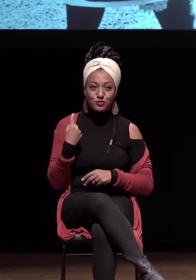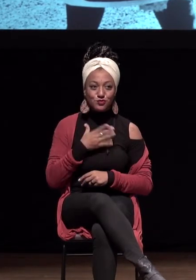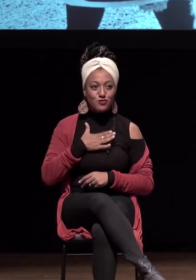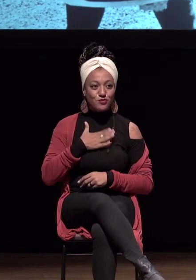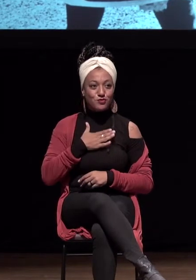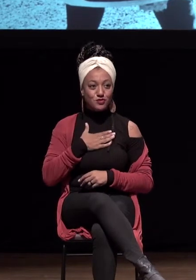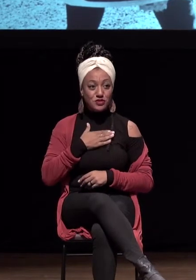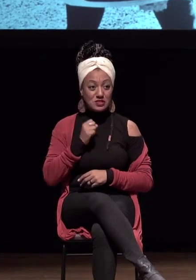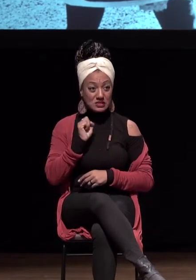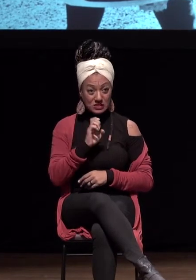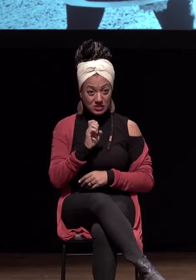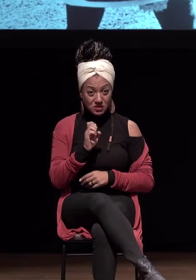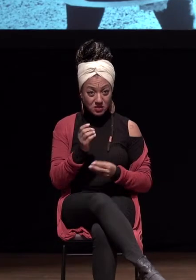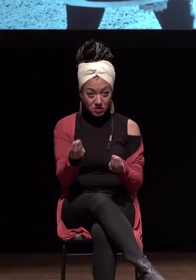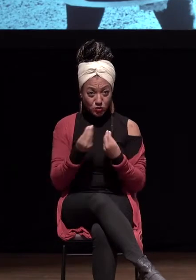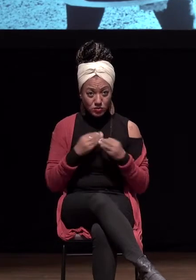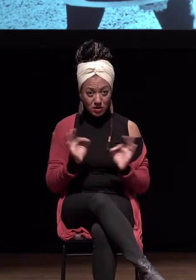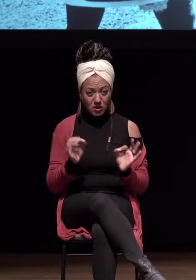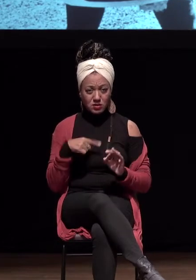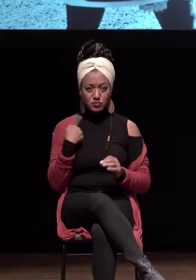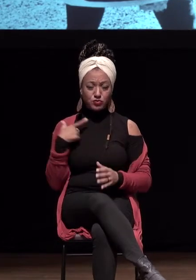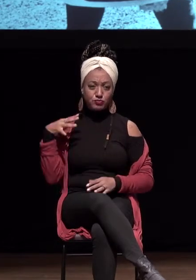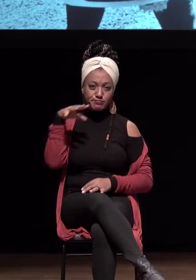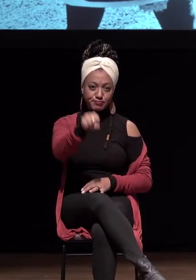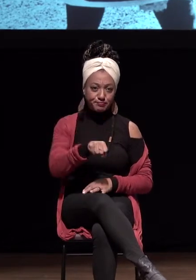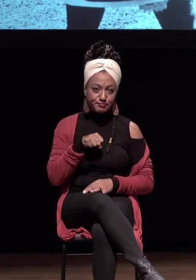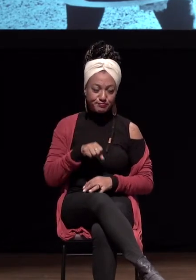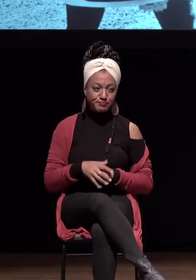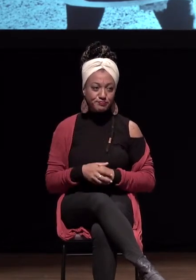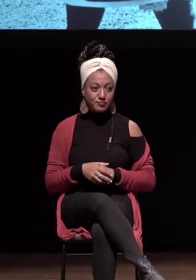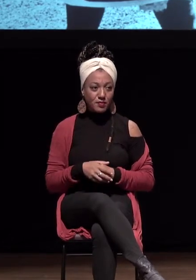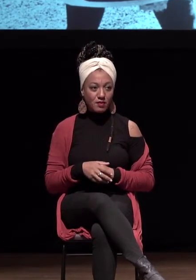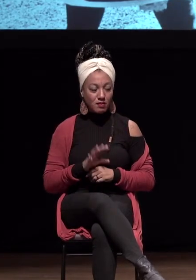se não for, a gente vai tomar. É isso aí.